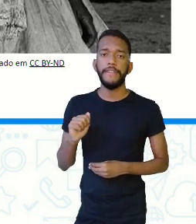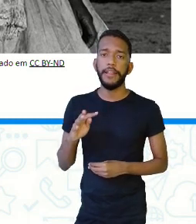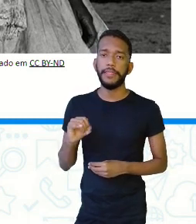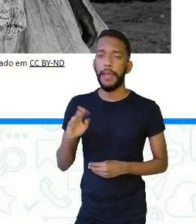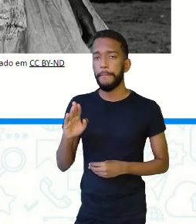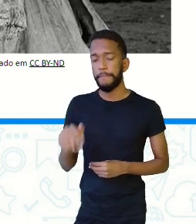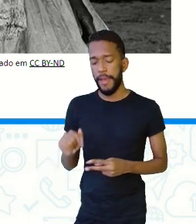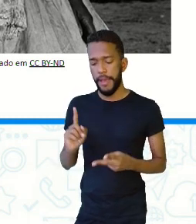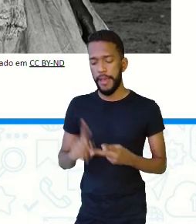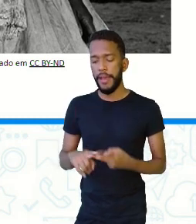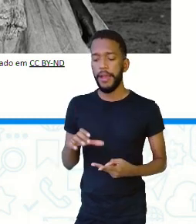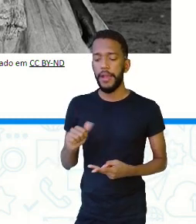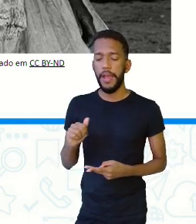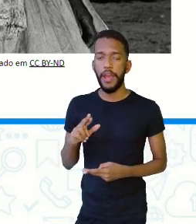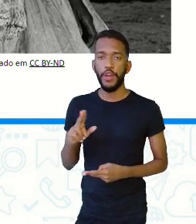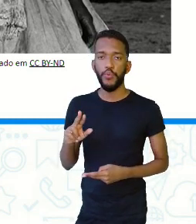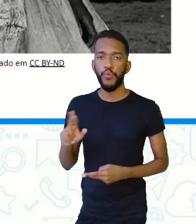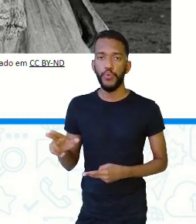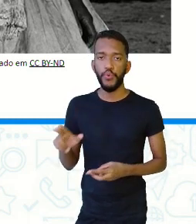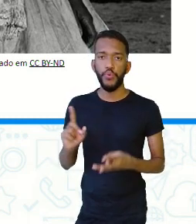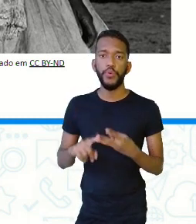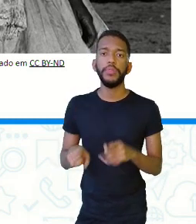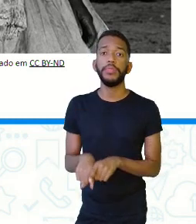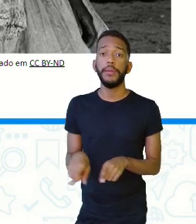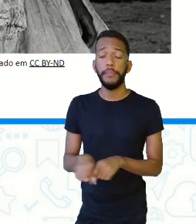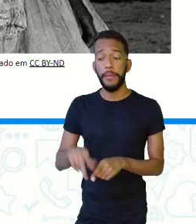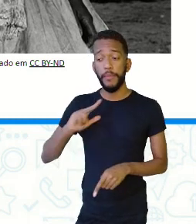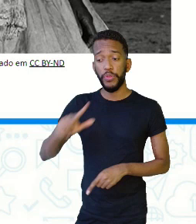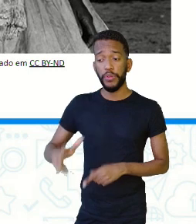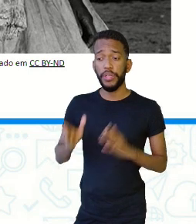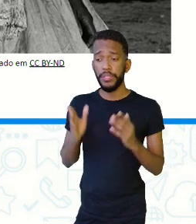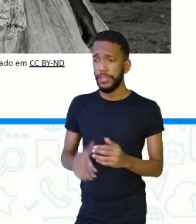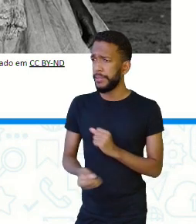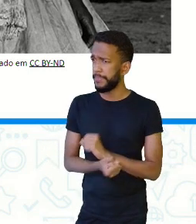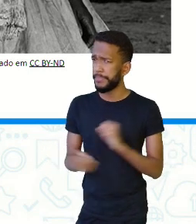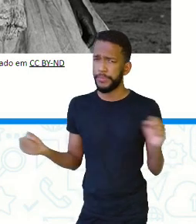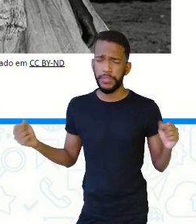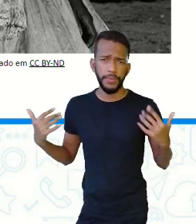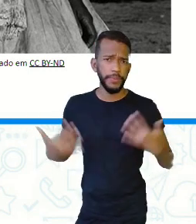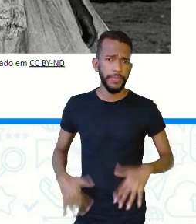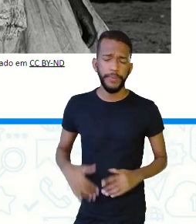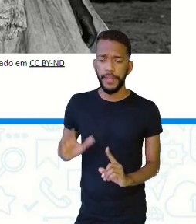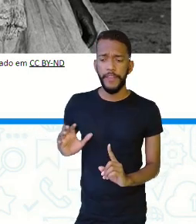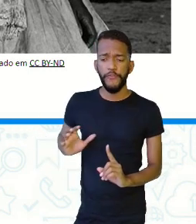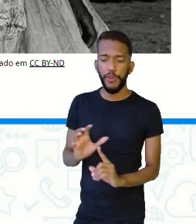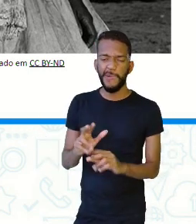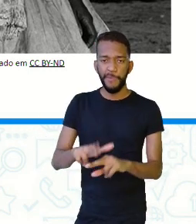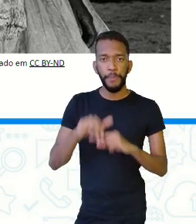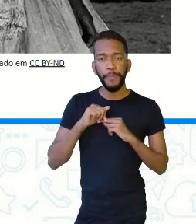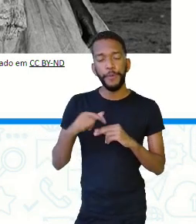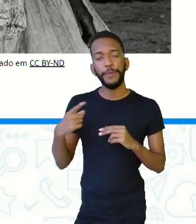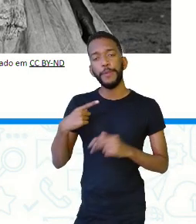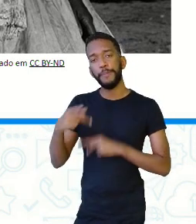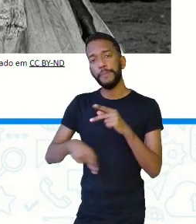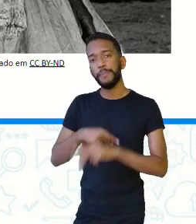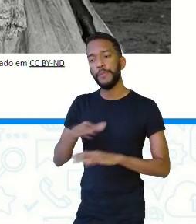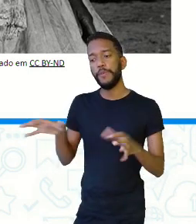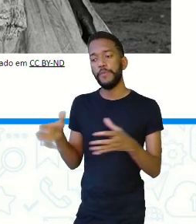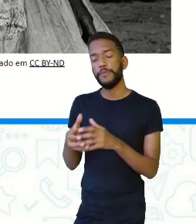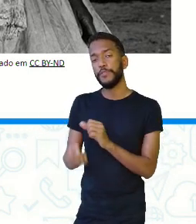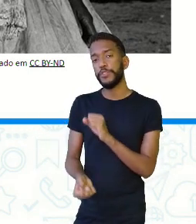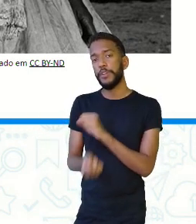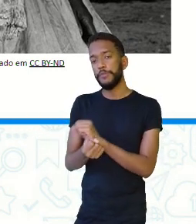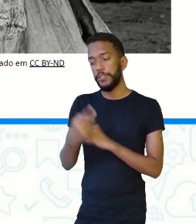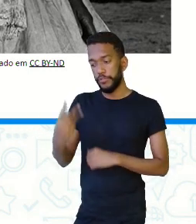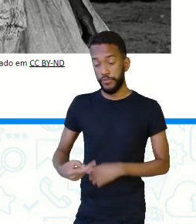caruru, e chegando até a língua portuguesa, é impossível não perceber a influência da cultura dos povos que foram